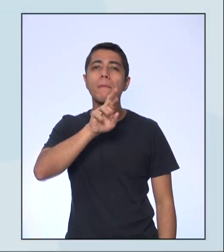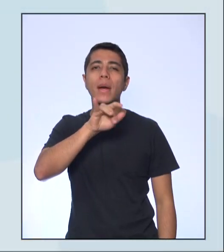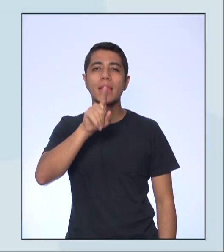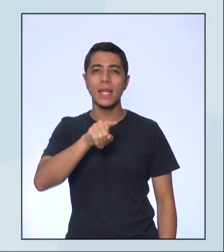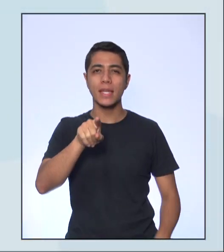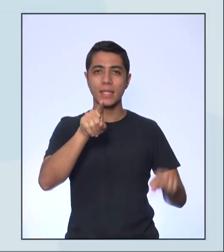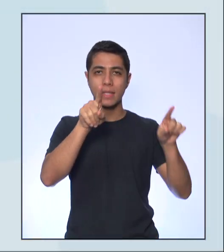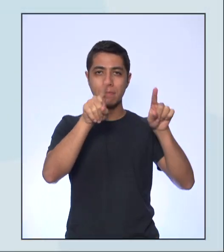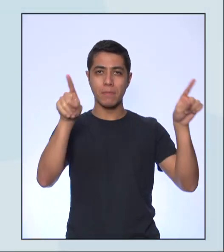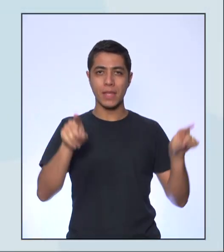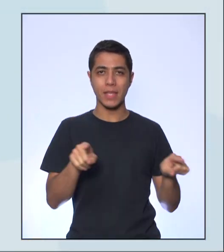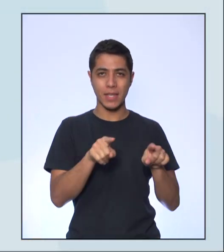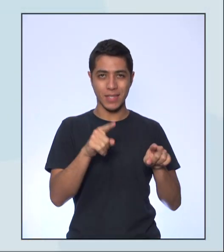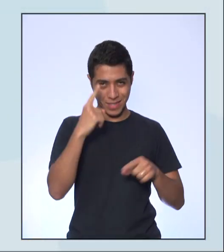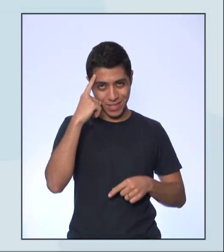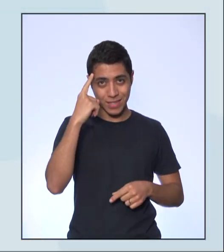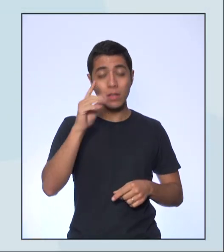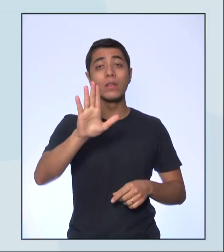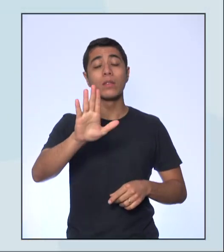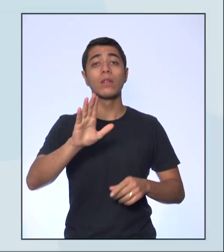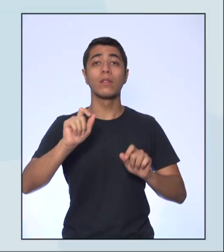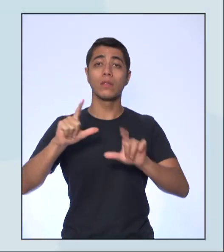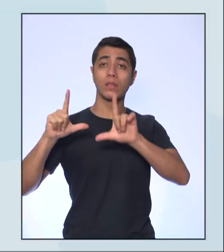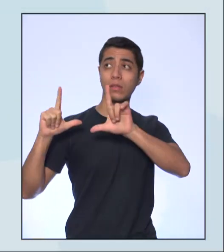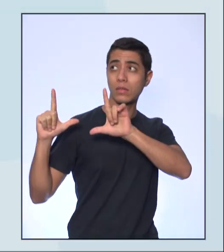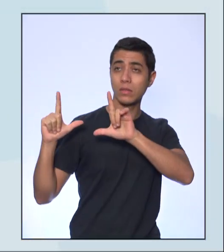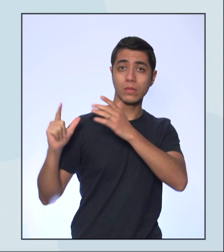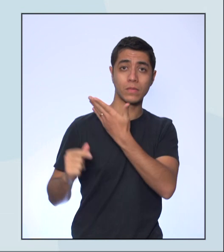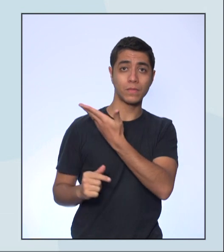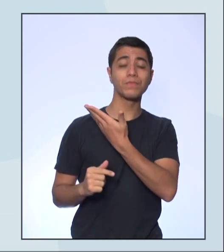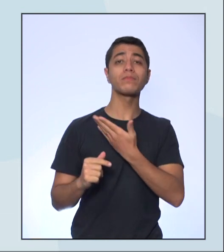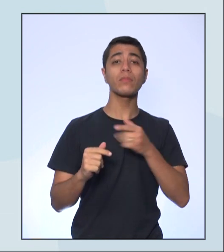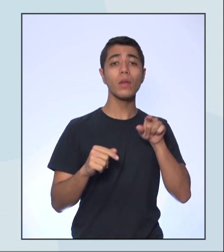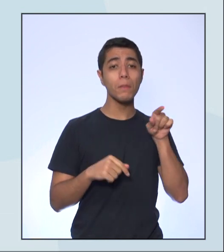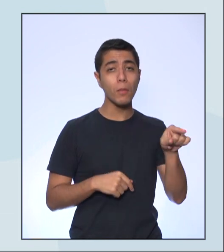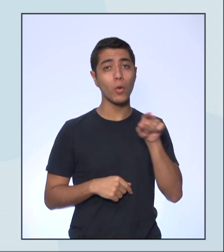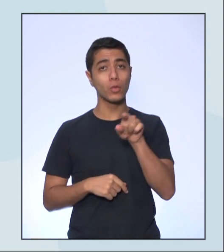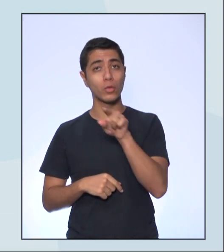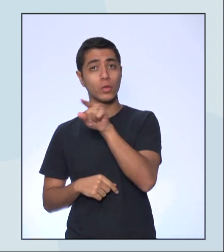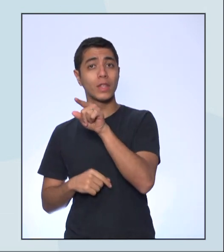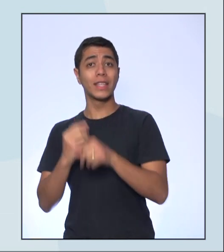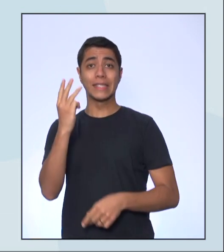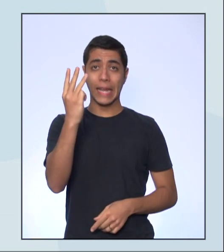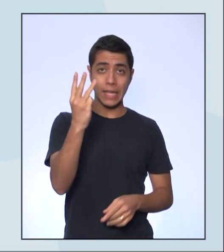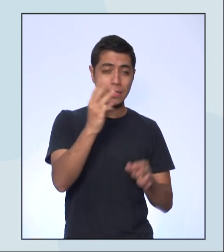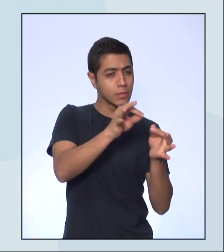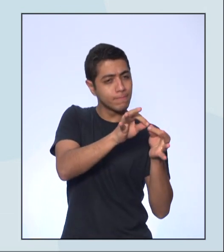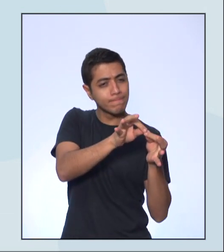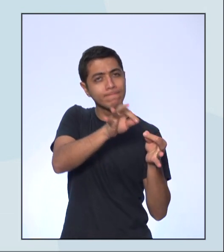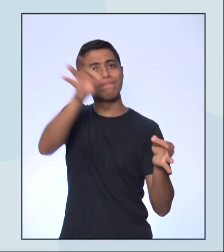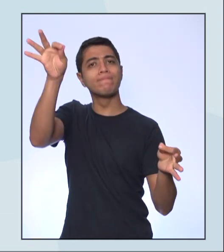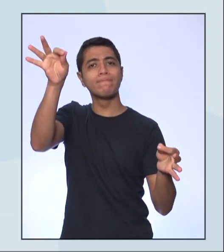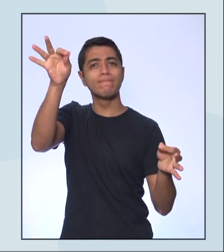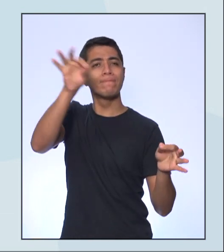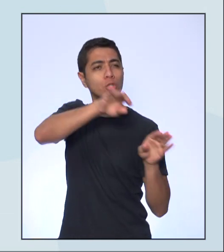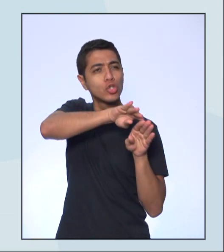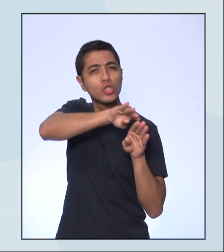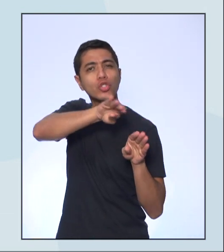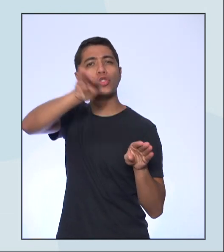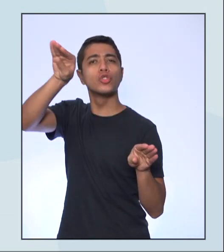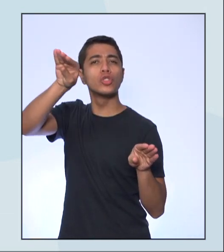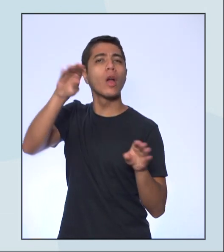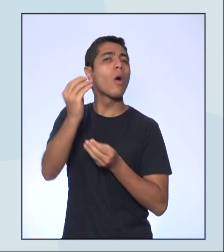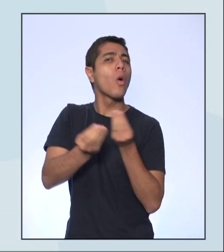uma condição para alinhamento desses 3 pontos, né? Então, nós vamos alinhar os pontos A, B e C. Eles estão alinhados